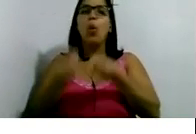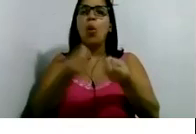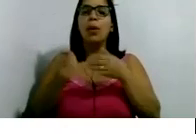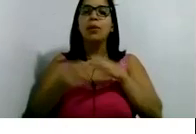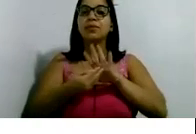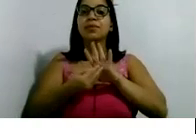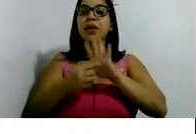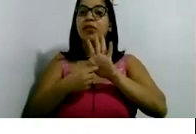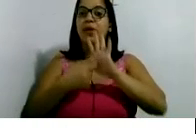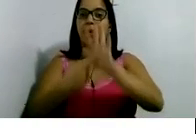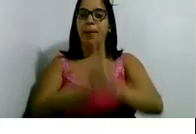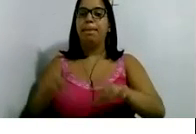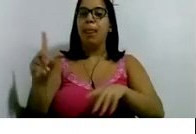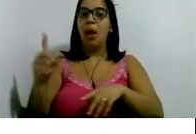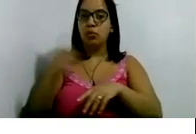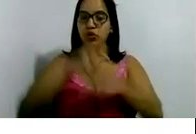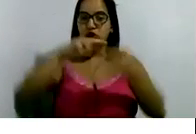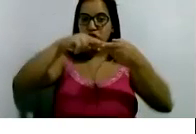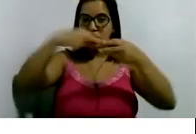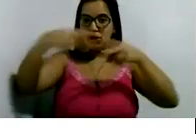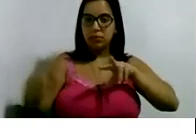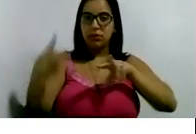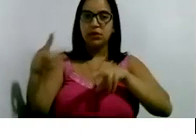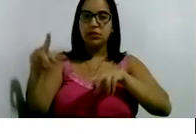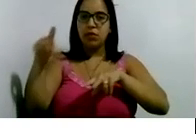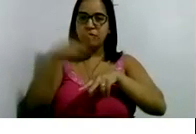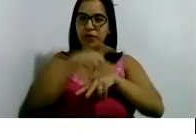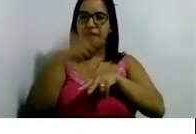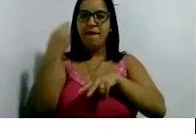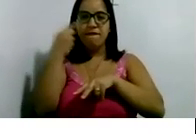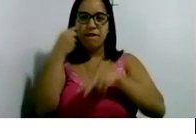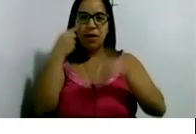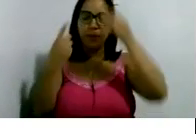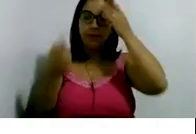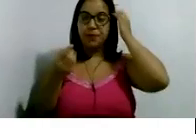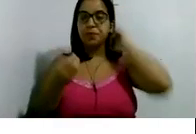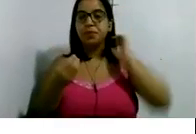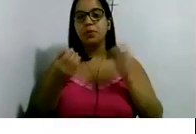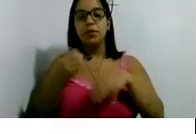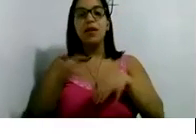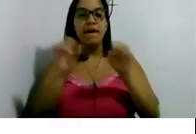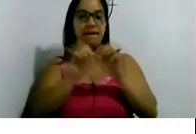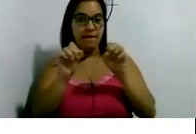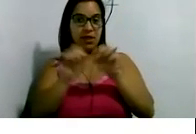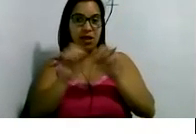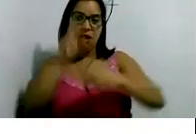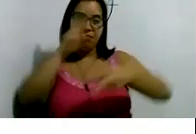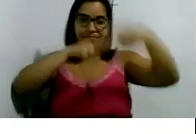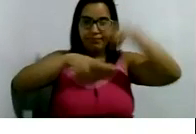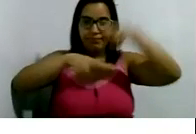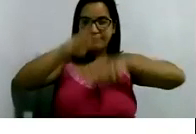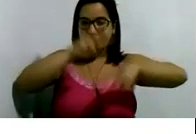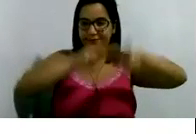e ativação dos genes nos embriões. Então, a gente vai tanto fazer essa análise para um